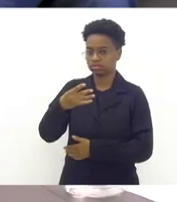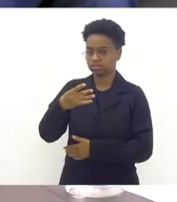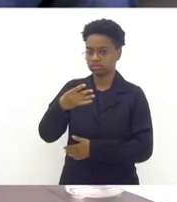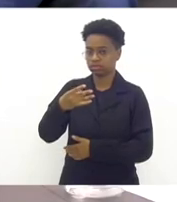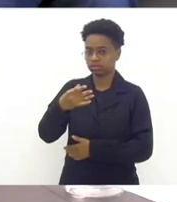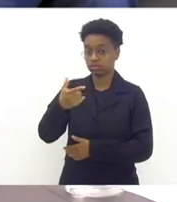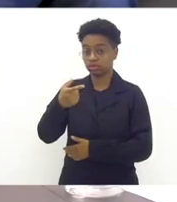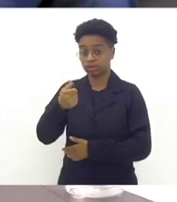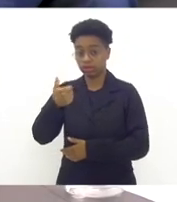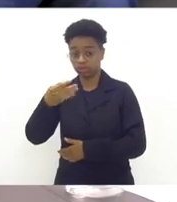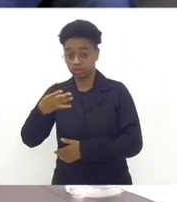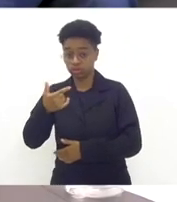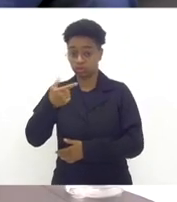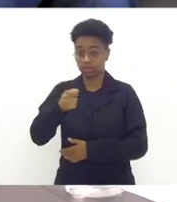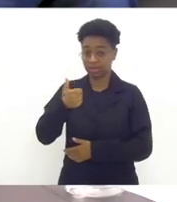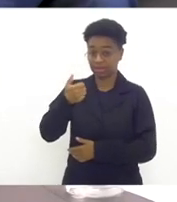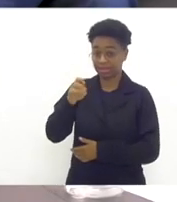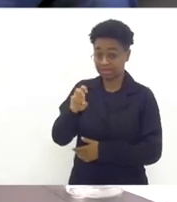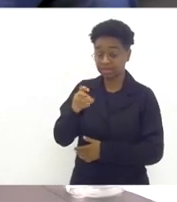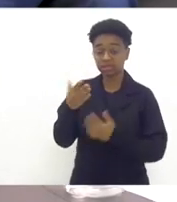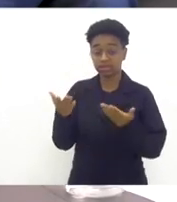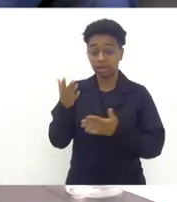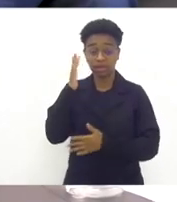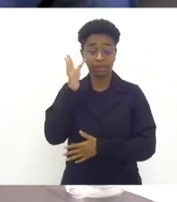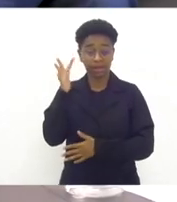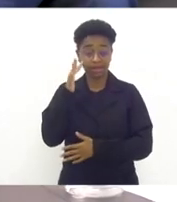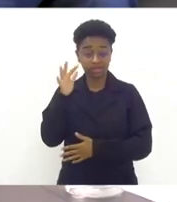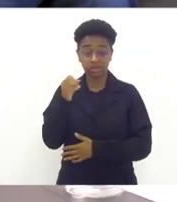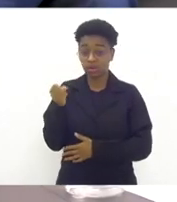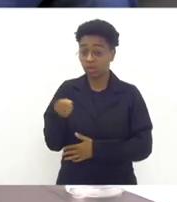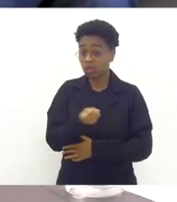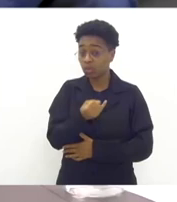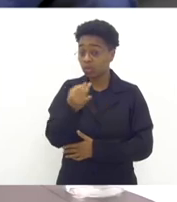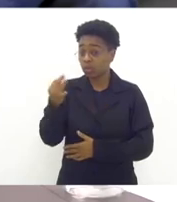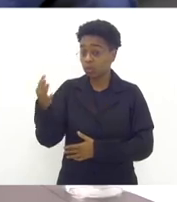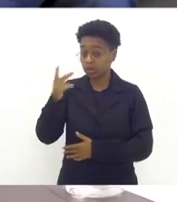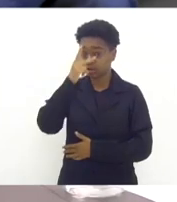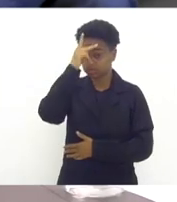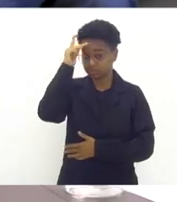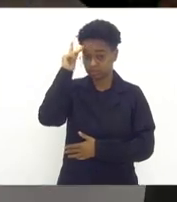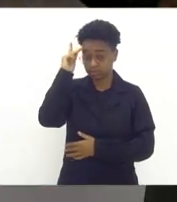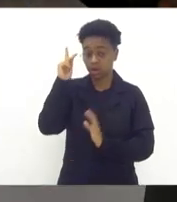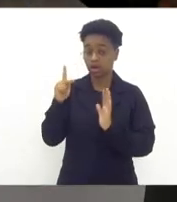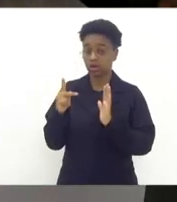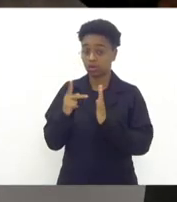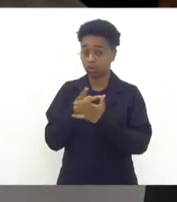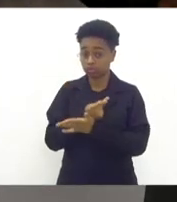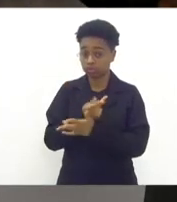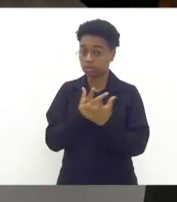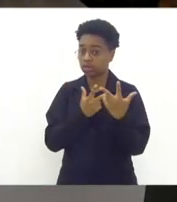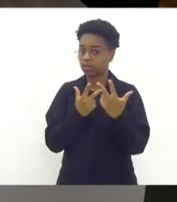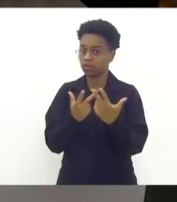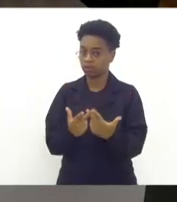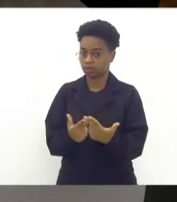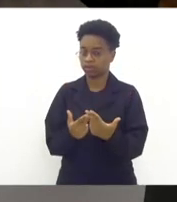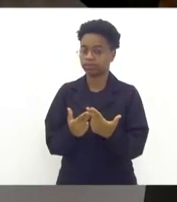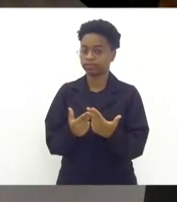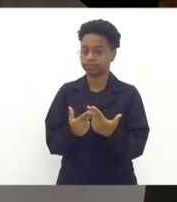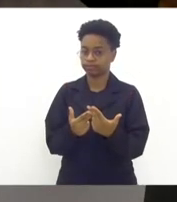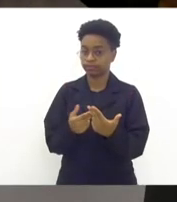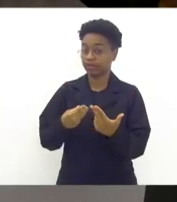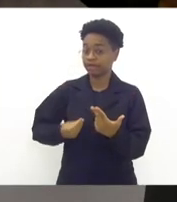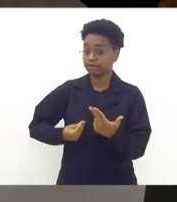14, 15. Você imagina quantas pessoas não foram colocadas numa